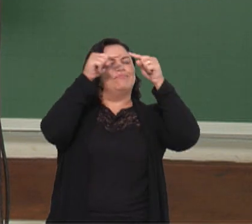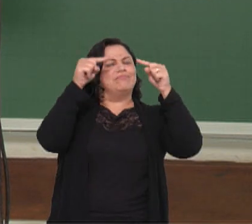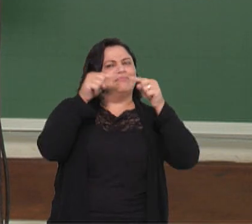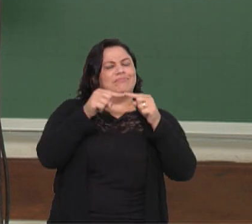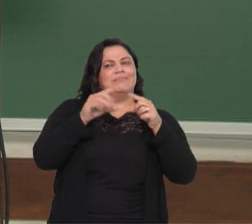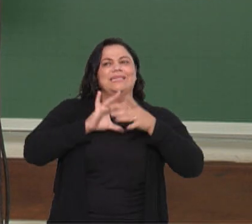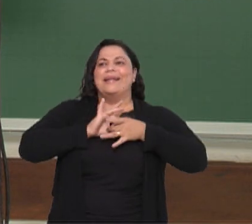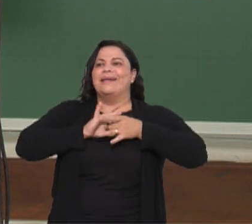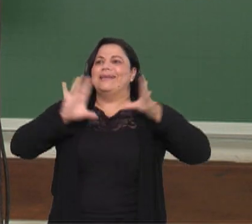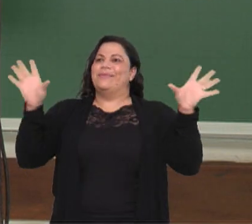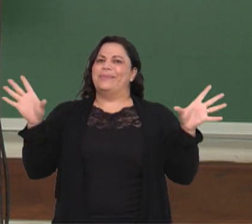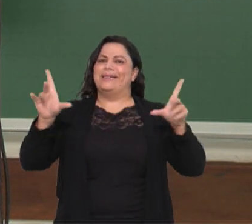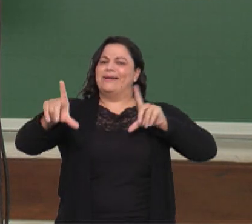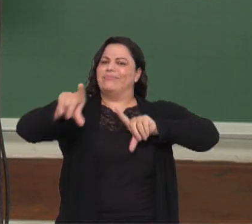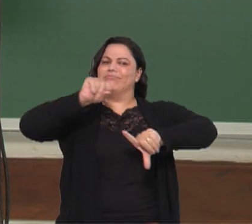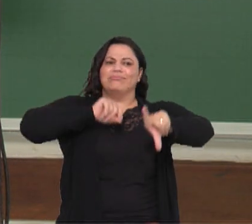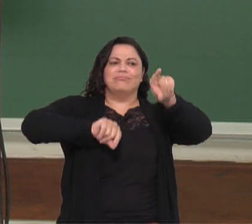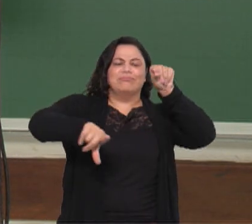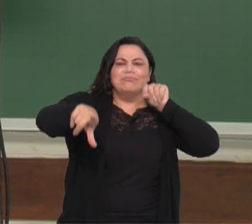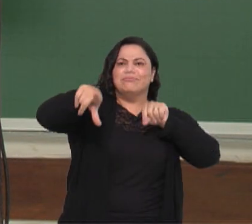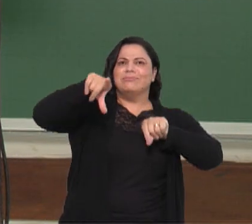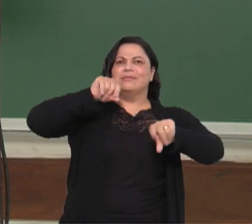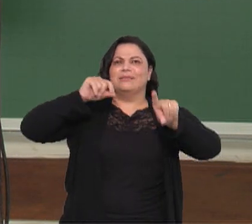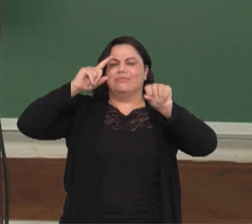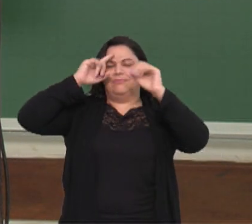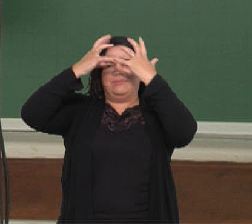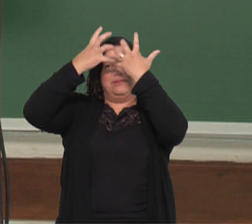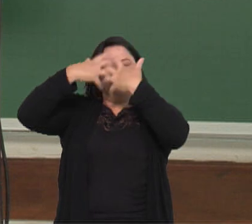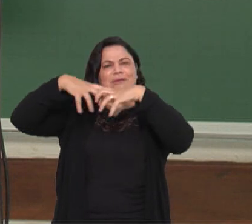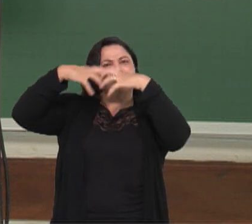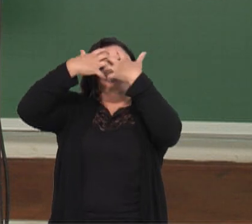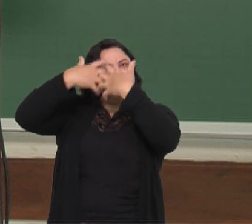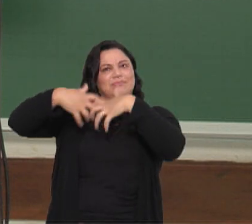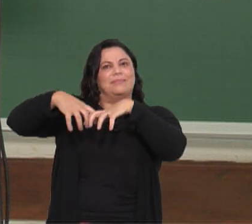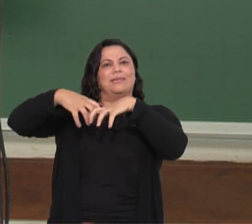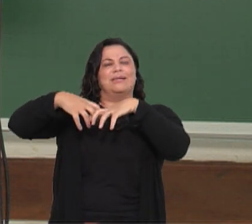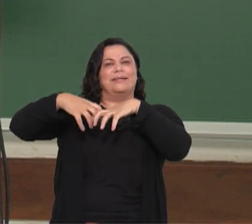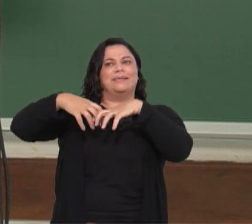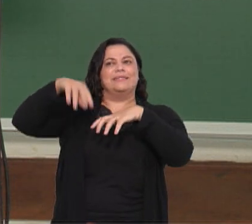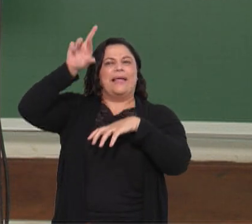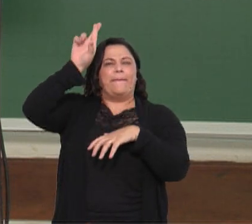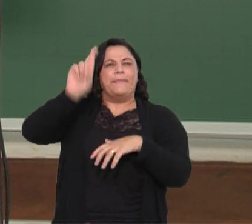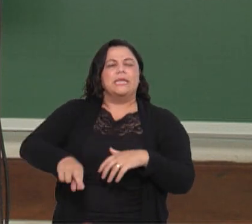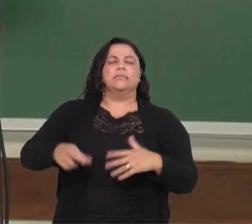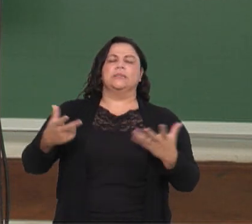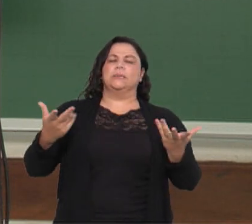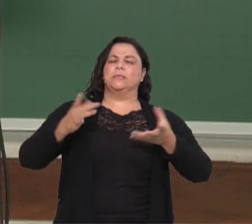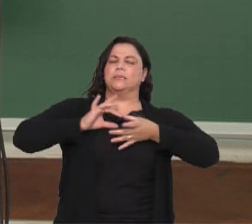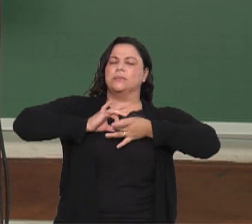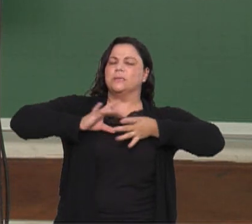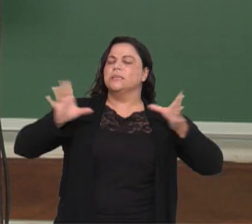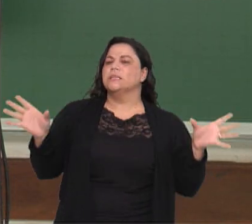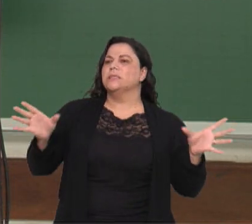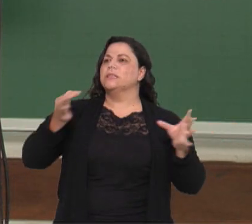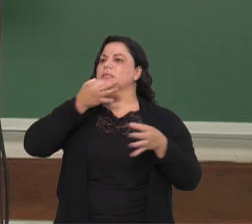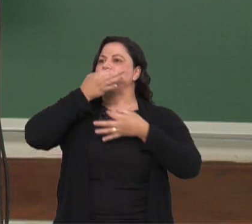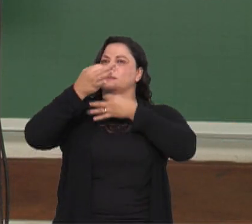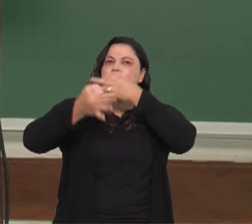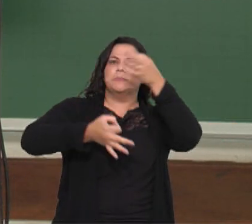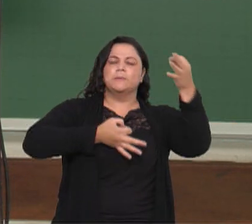escolha, intervir racionalmente, com livre-arbítrio nas suas